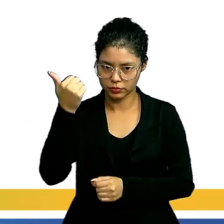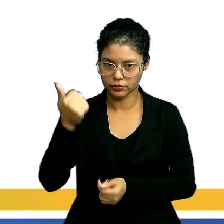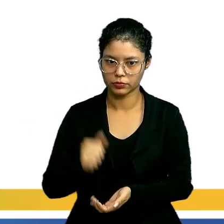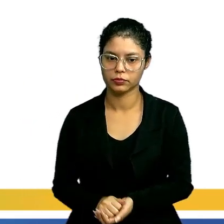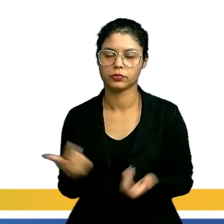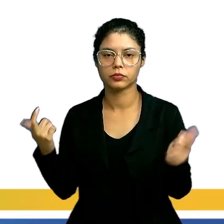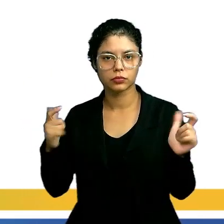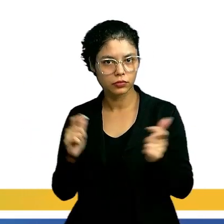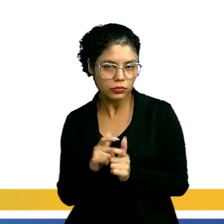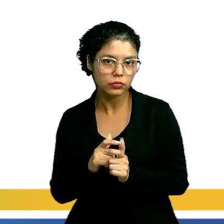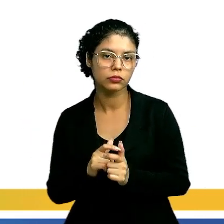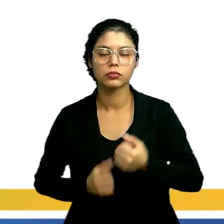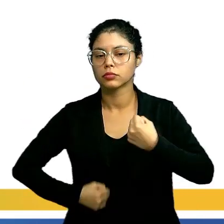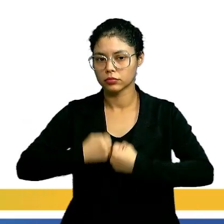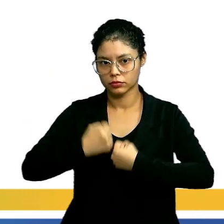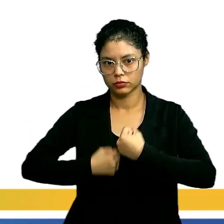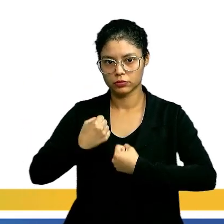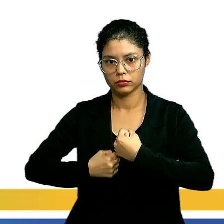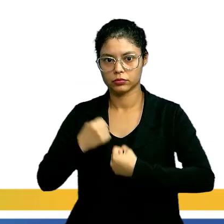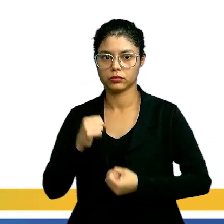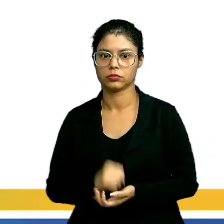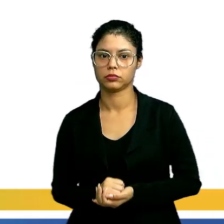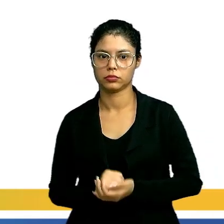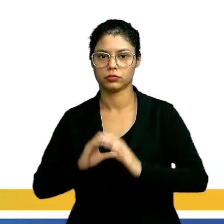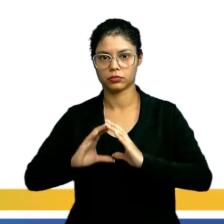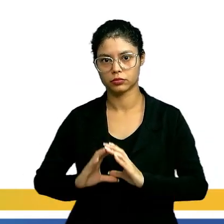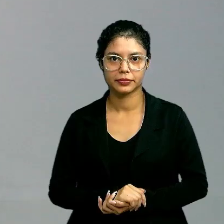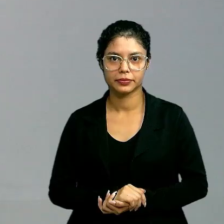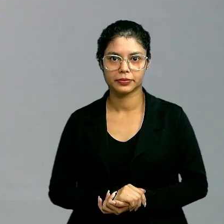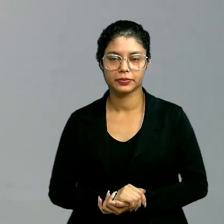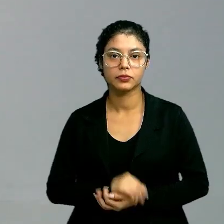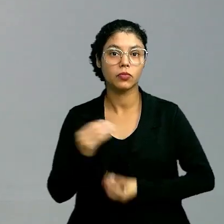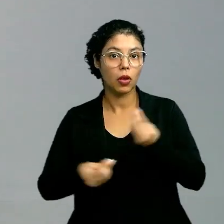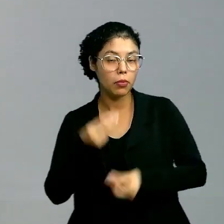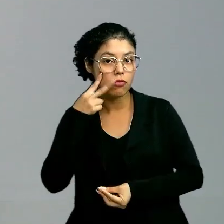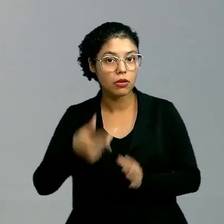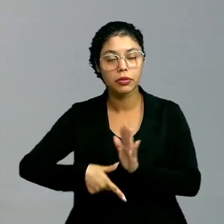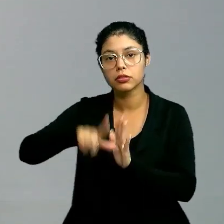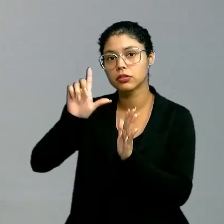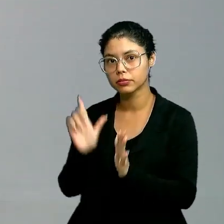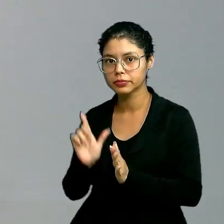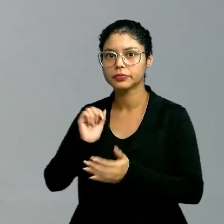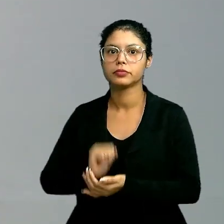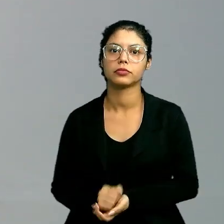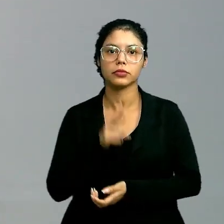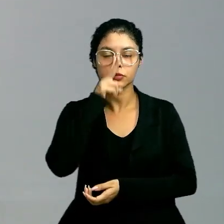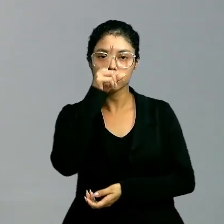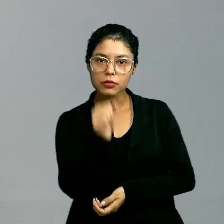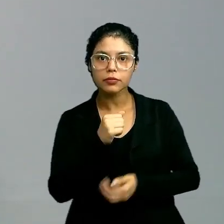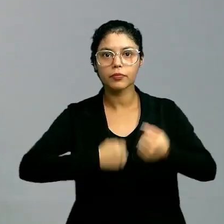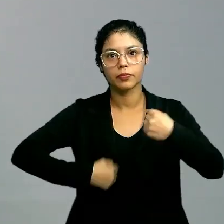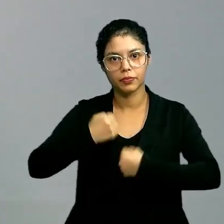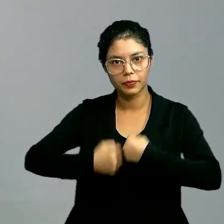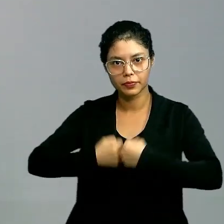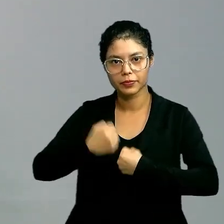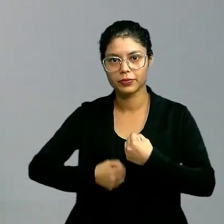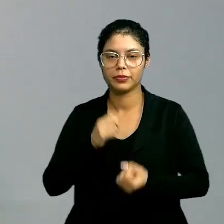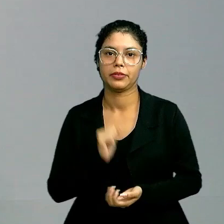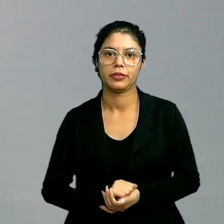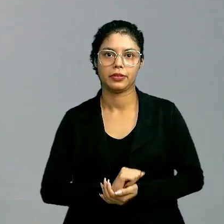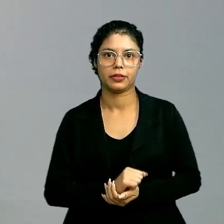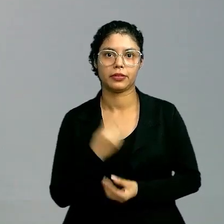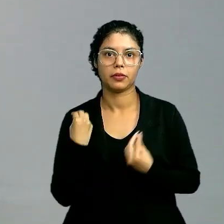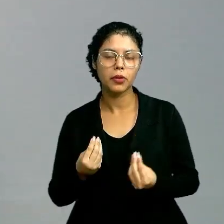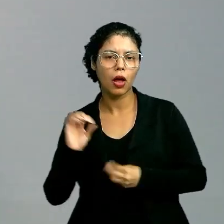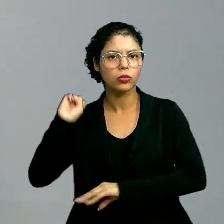uma diminuição desse atrito entre a bola e a grama. Como vimos anteriormente, a força de atrito,